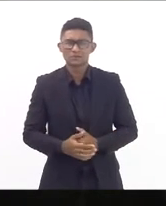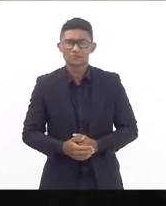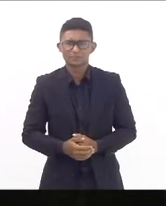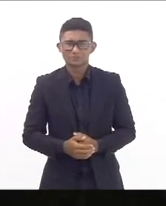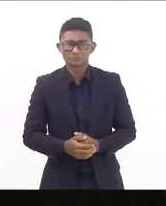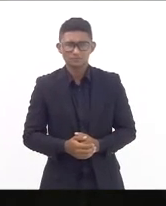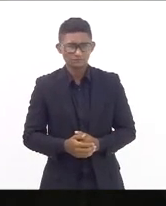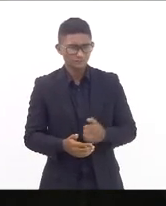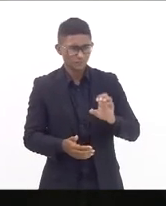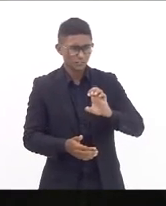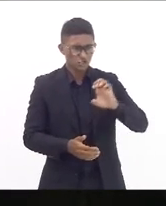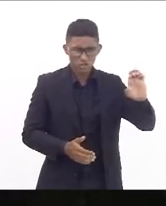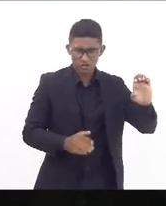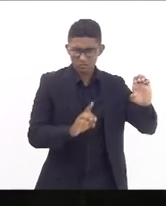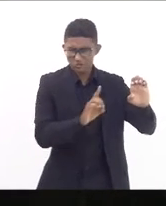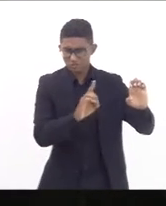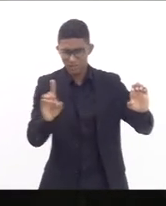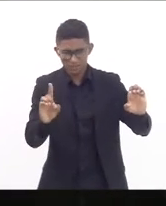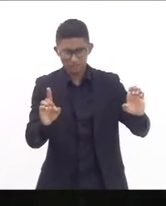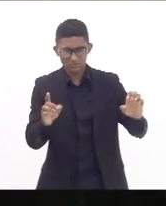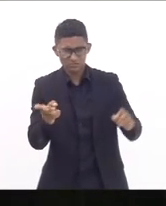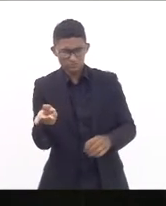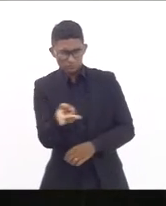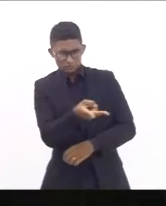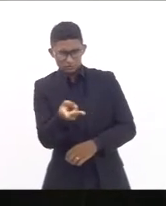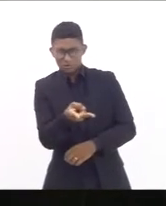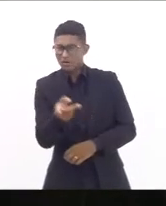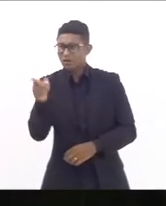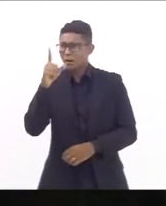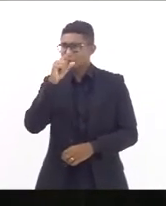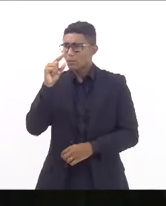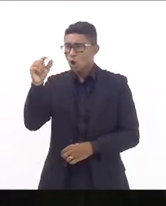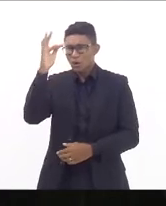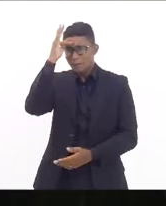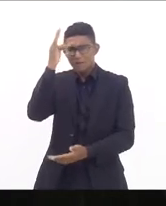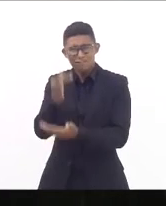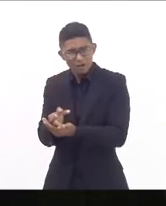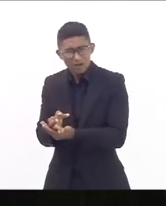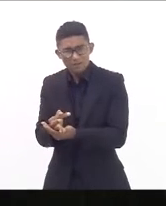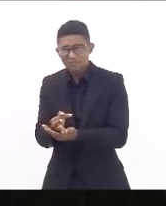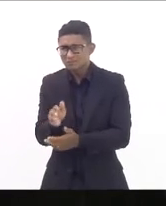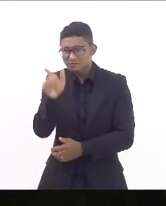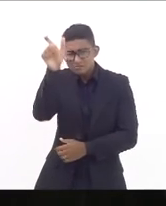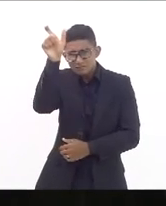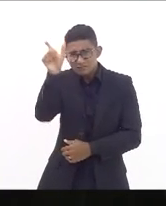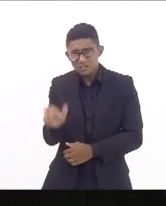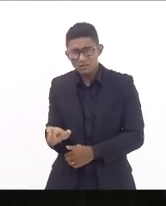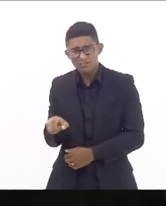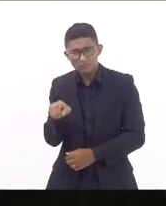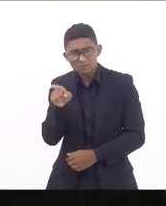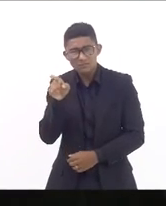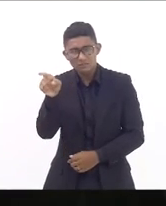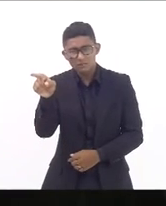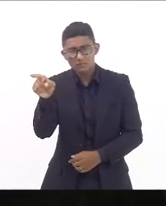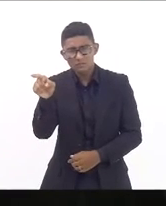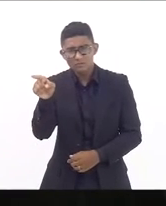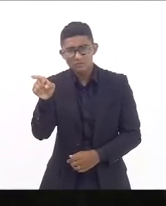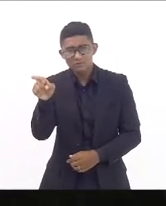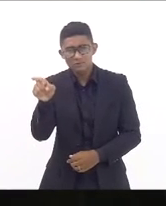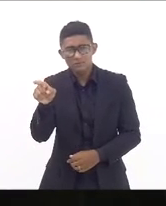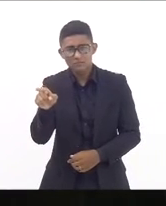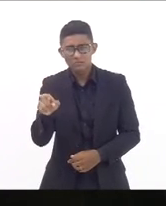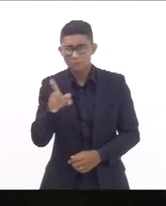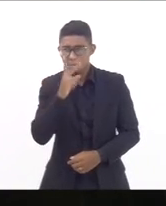Os dois opostos têm fé no mesmo ente, um ser humano que de